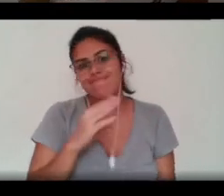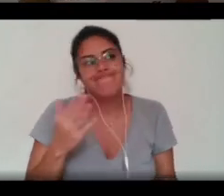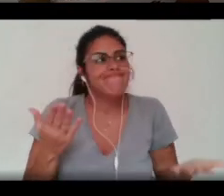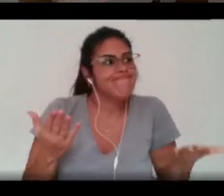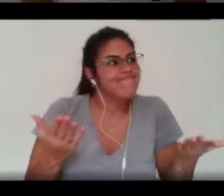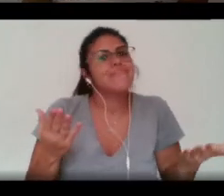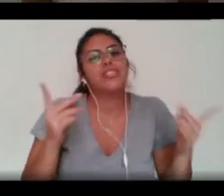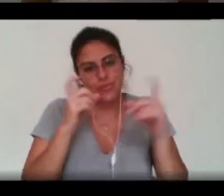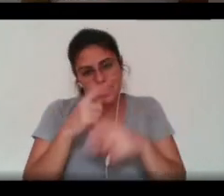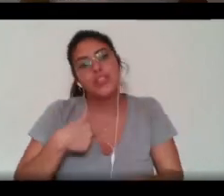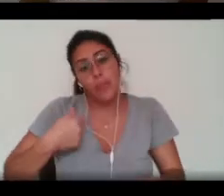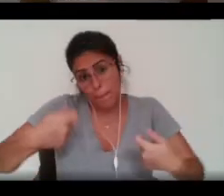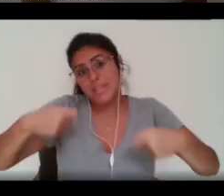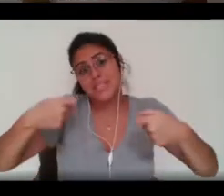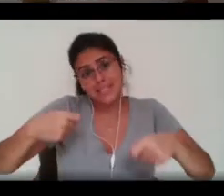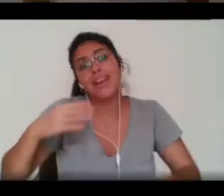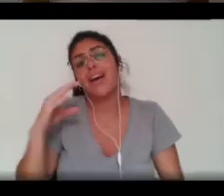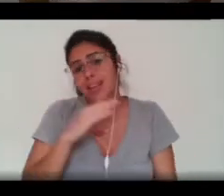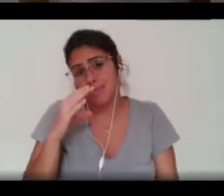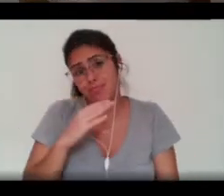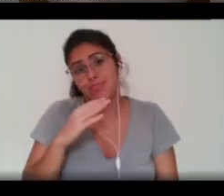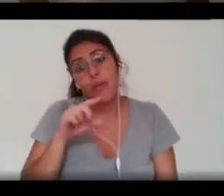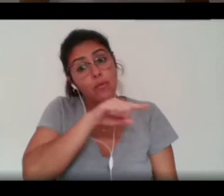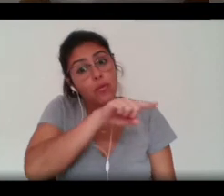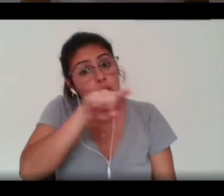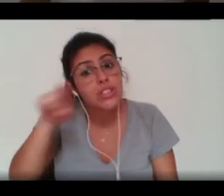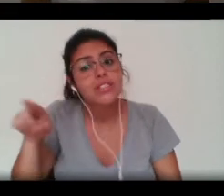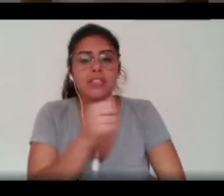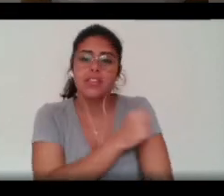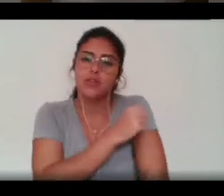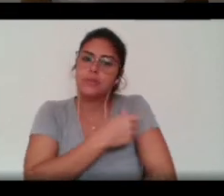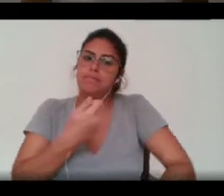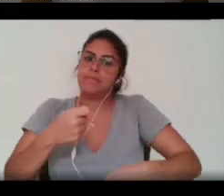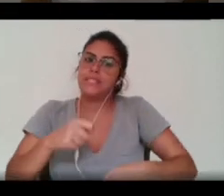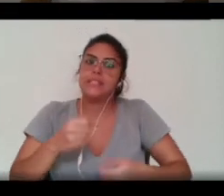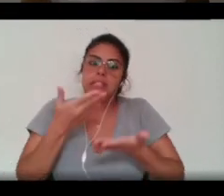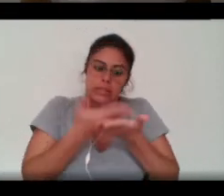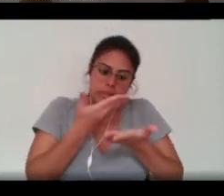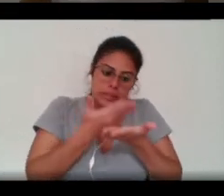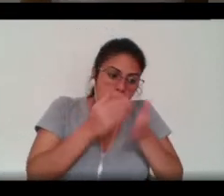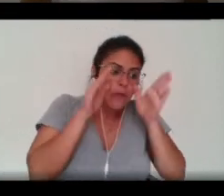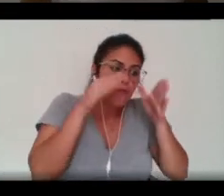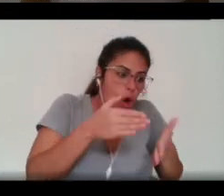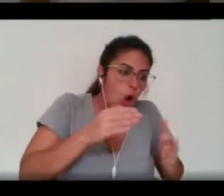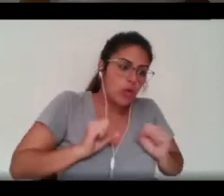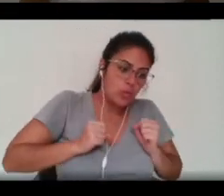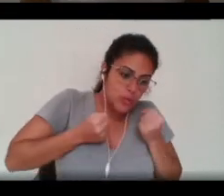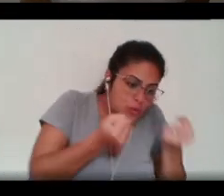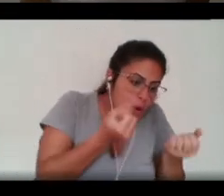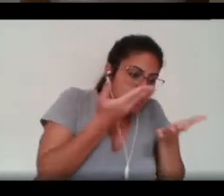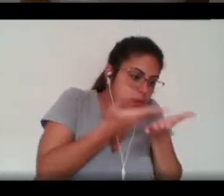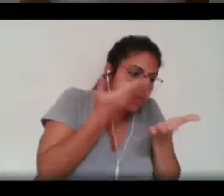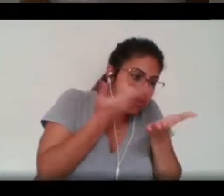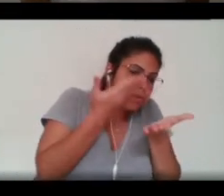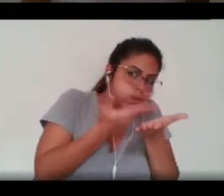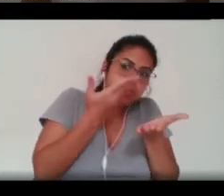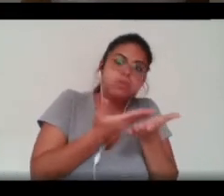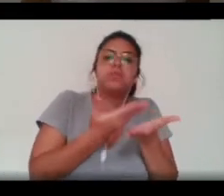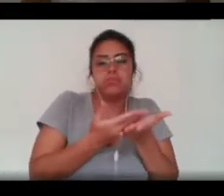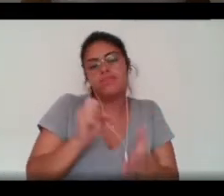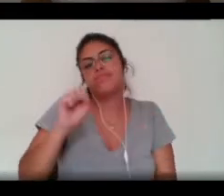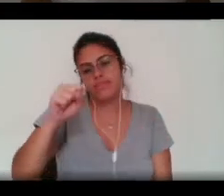vocês mesmo. Vocês têm que fazer as contas, têm que estudar pra caramba. Física 1, de fato, não é uma